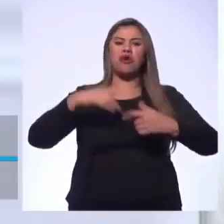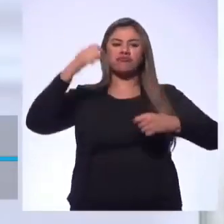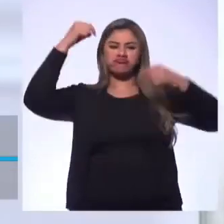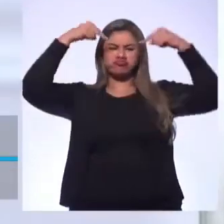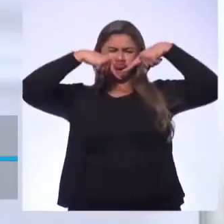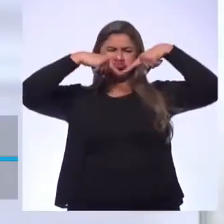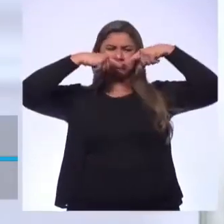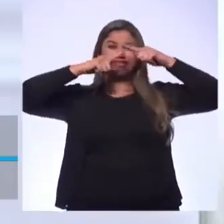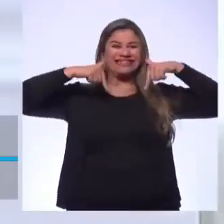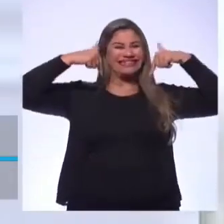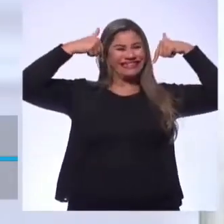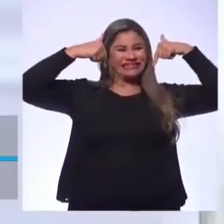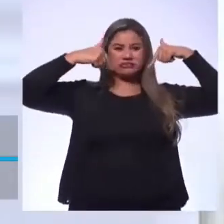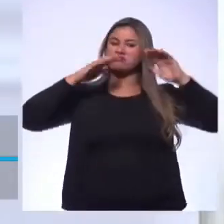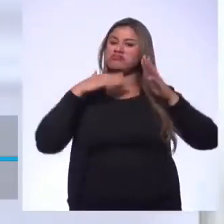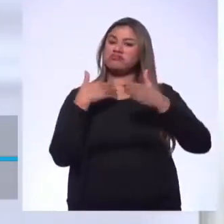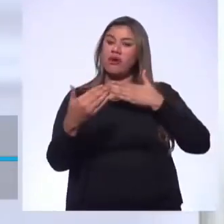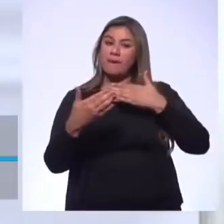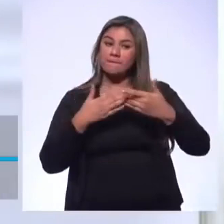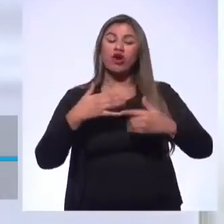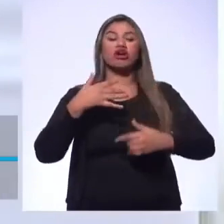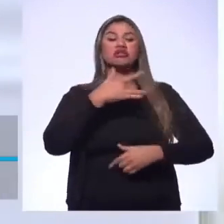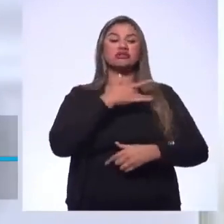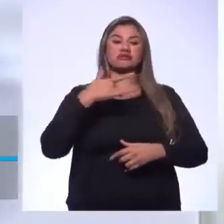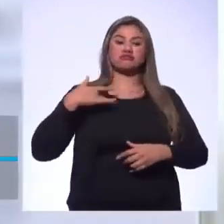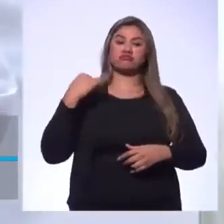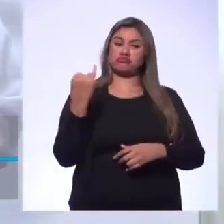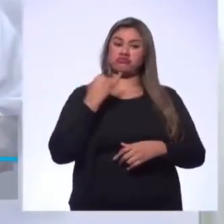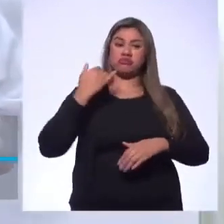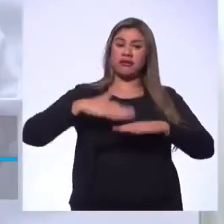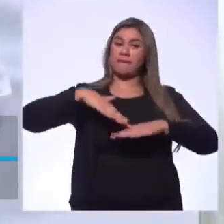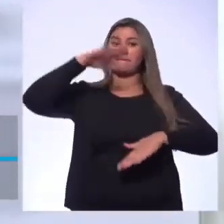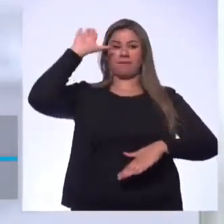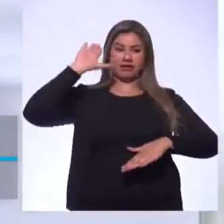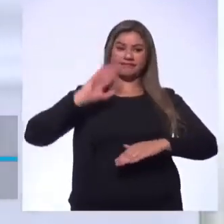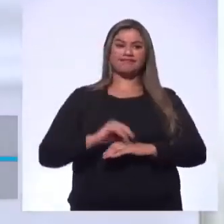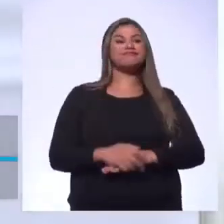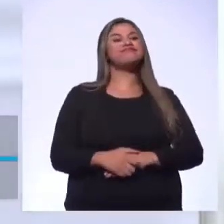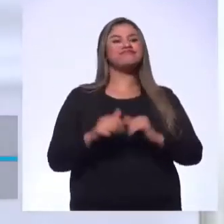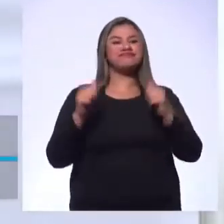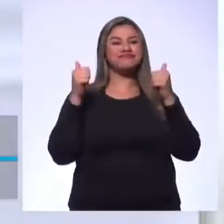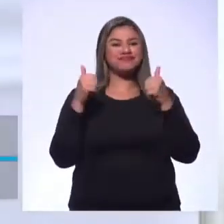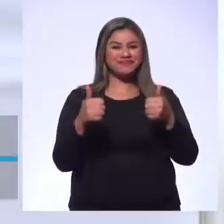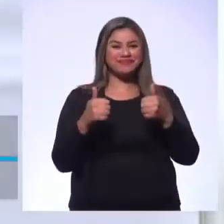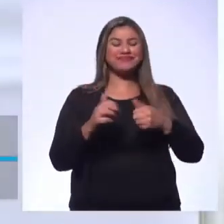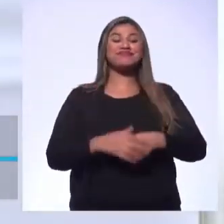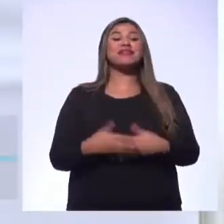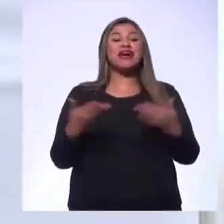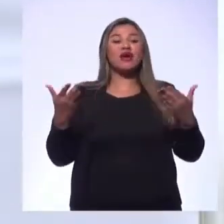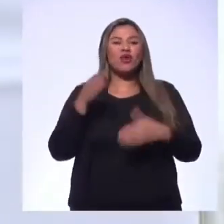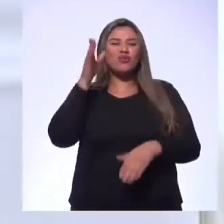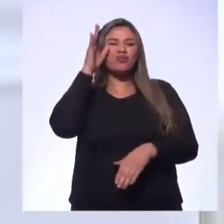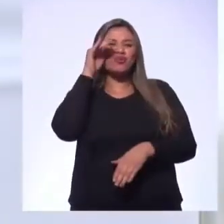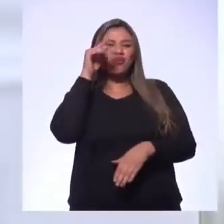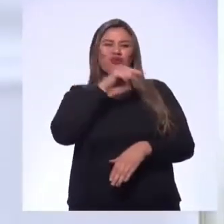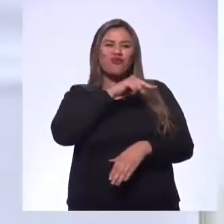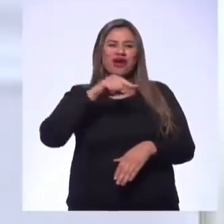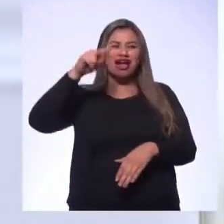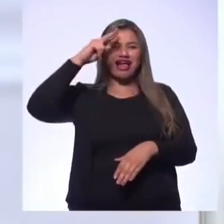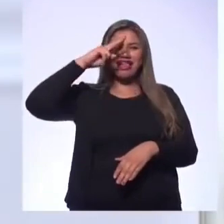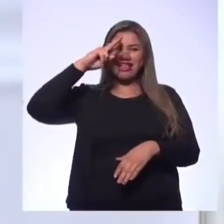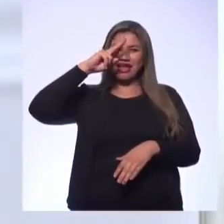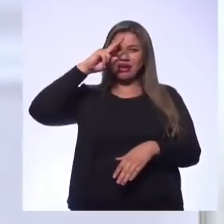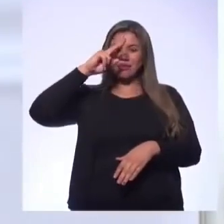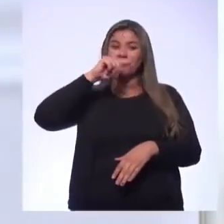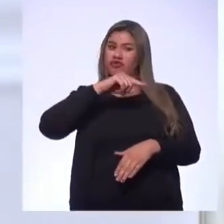bonita. Tá ok? O importante é a sua saúde. Tudo bem? Bom, então agora eu quero saber se vocês lembram. Vocês já fizeram